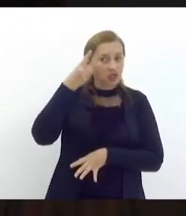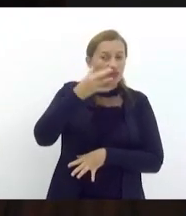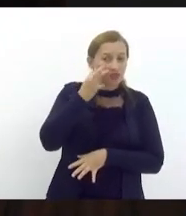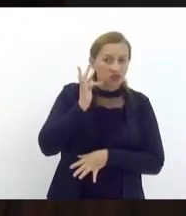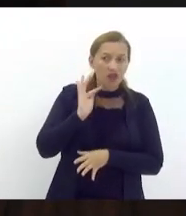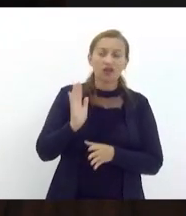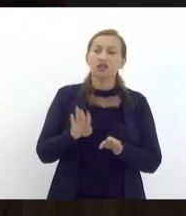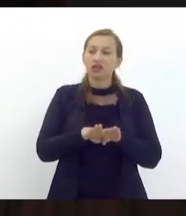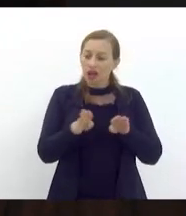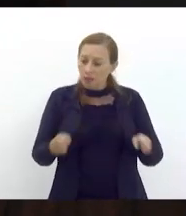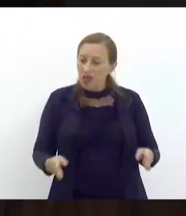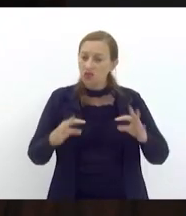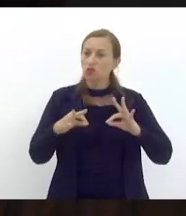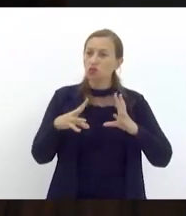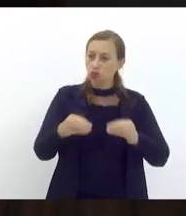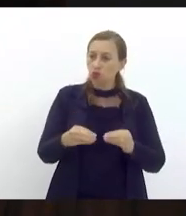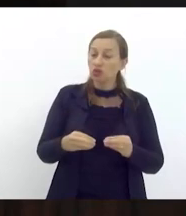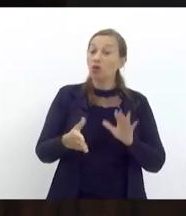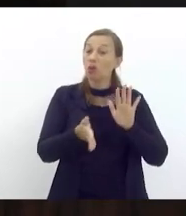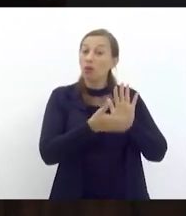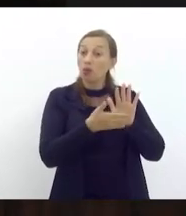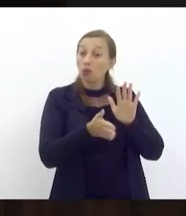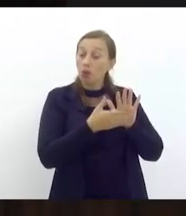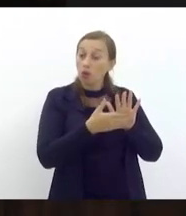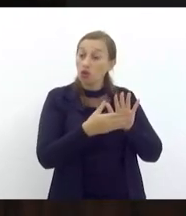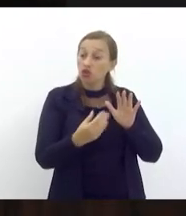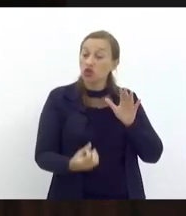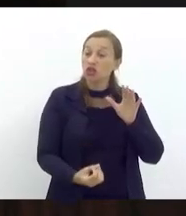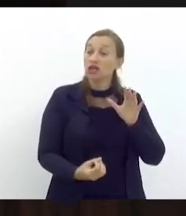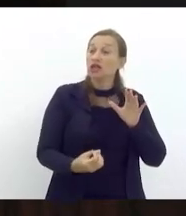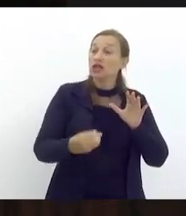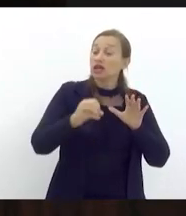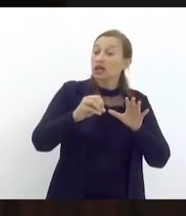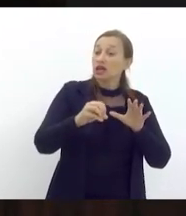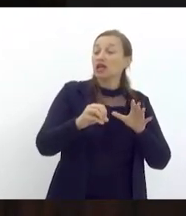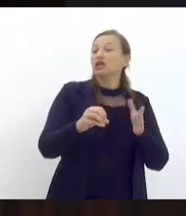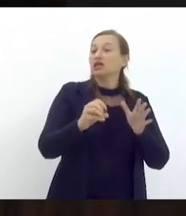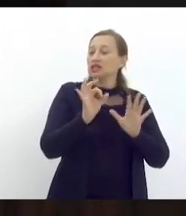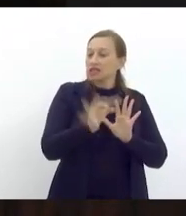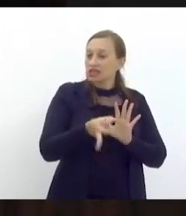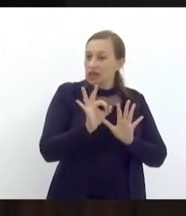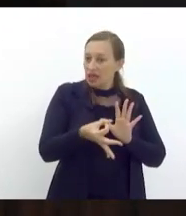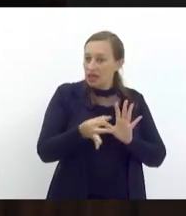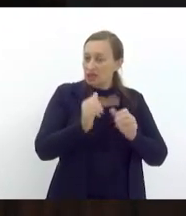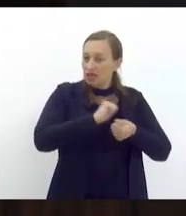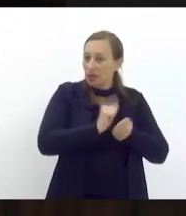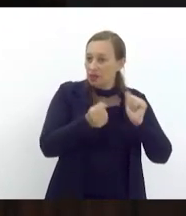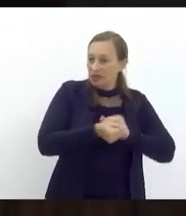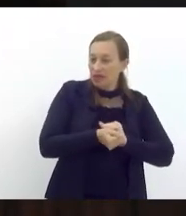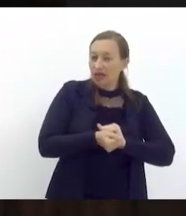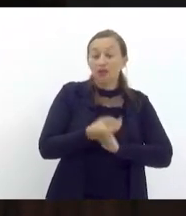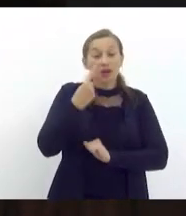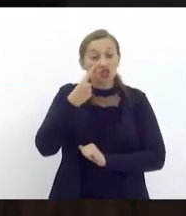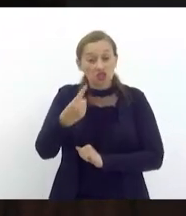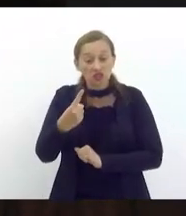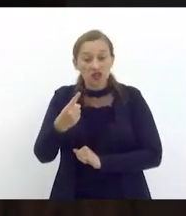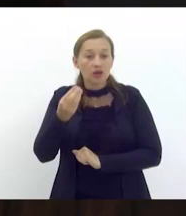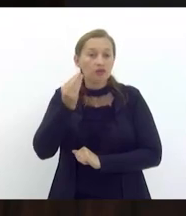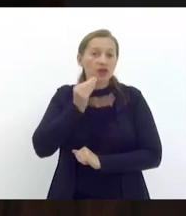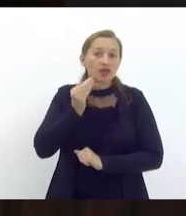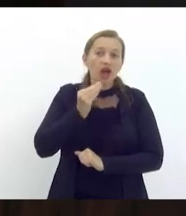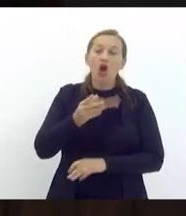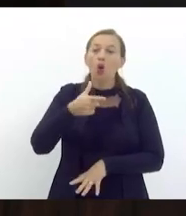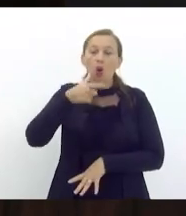na mesa com todos falei façam uma proposta dentro de uma razoabilidade e traga de volta para a gente tentar chegou ontem